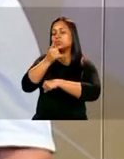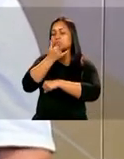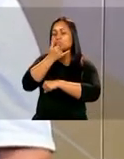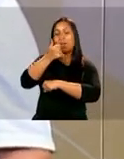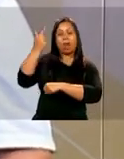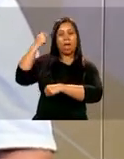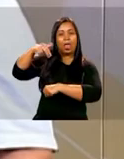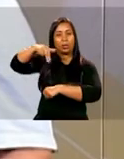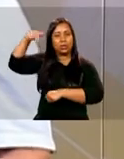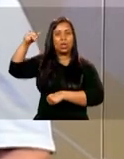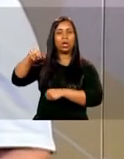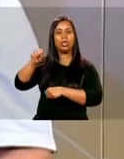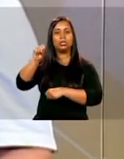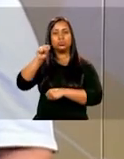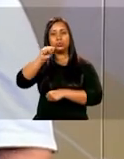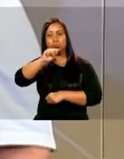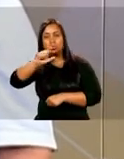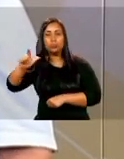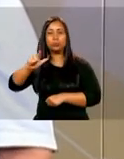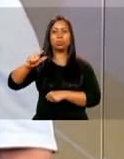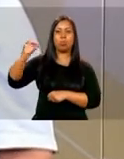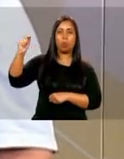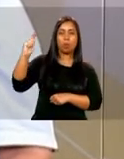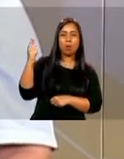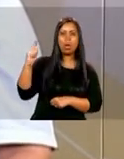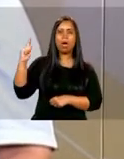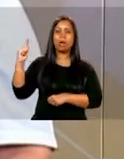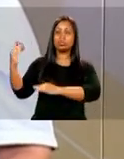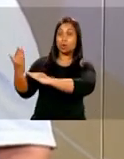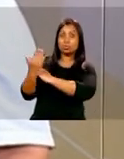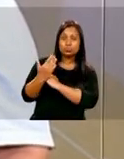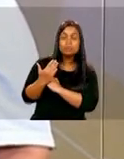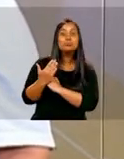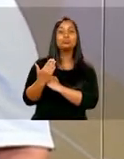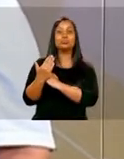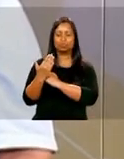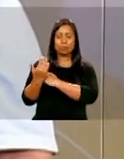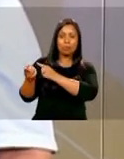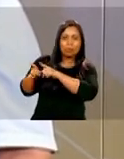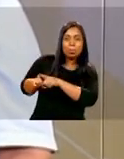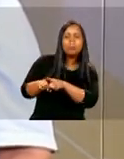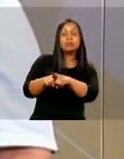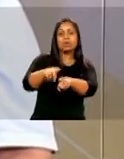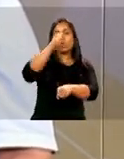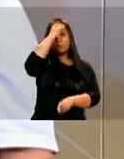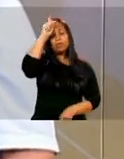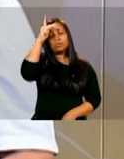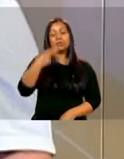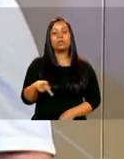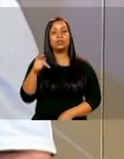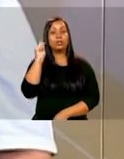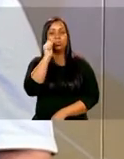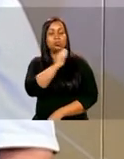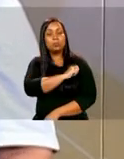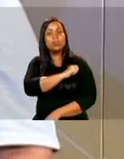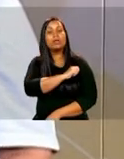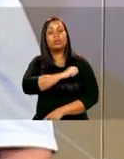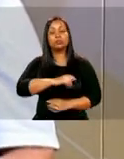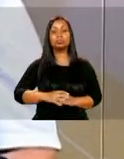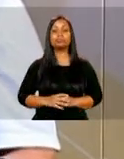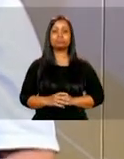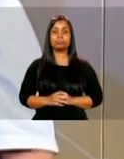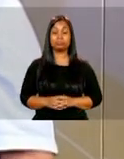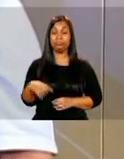do Rio Grande do Sul, de Goiás, né, facilitou, juntamente com a parceria, né, com a prefeitura local que forneceu o